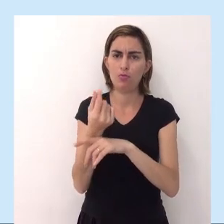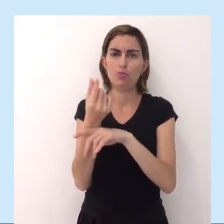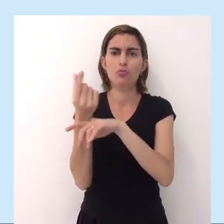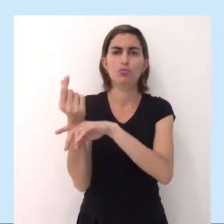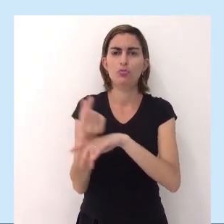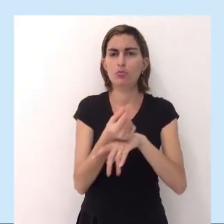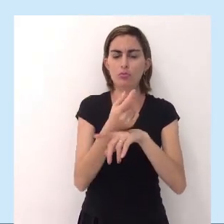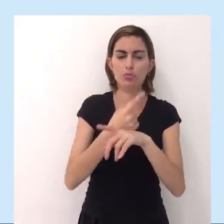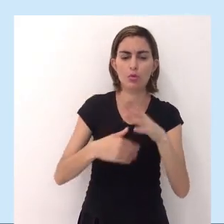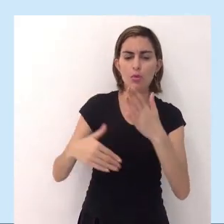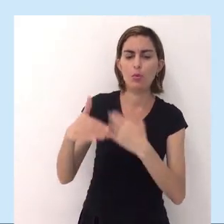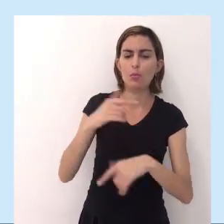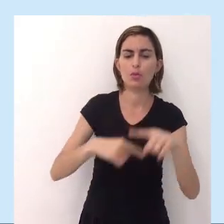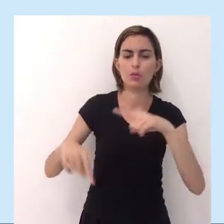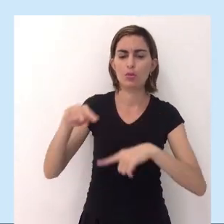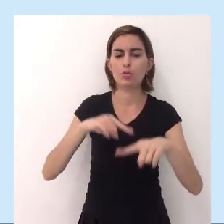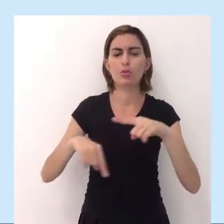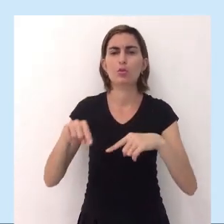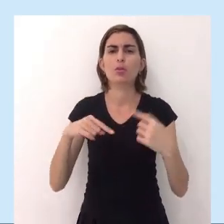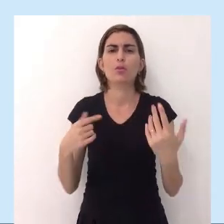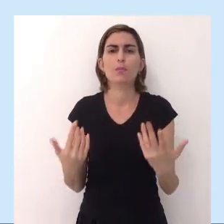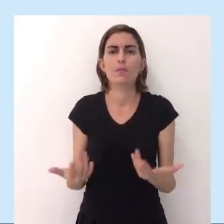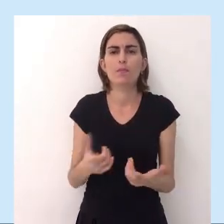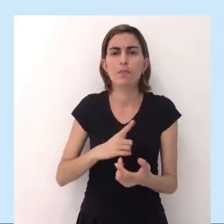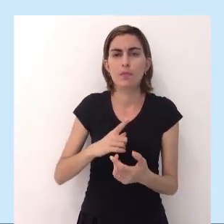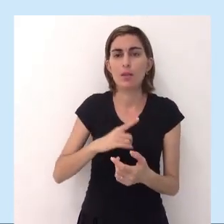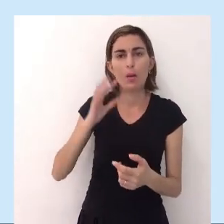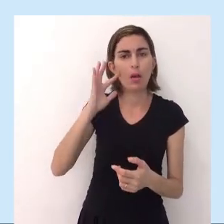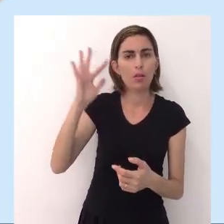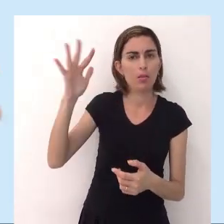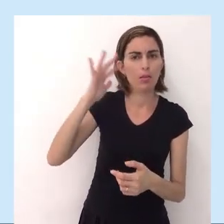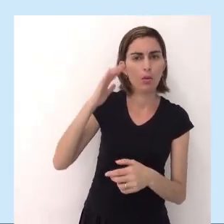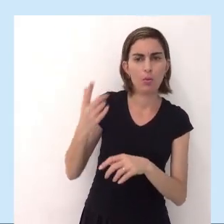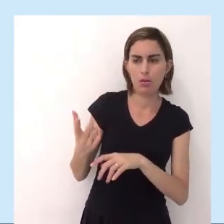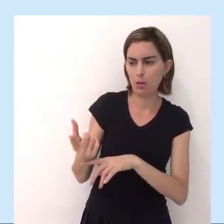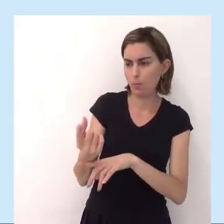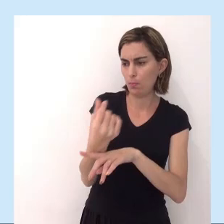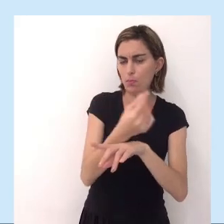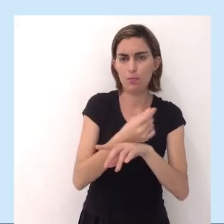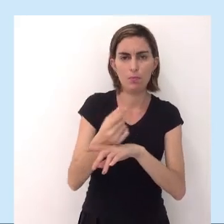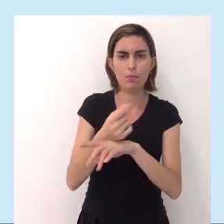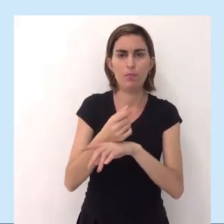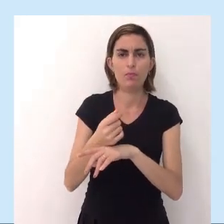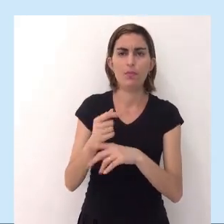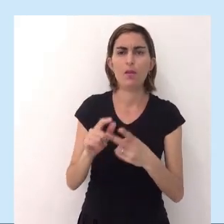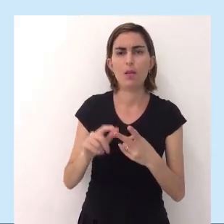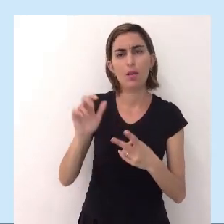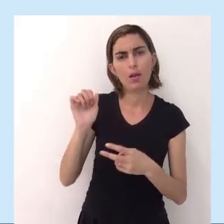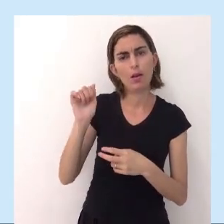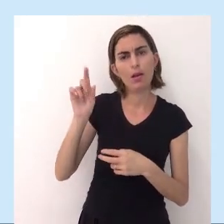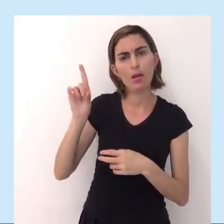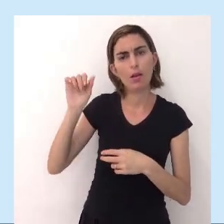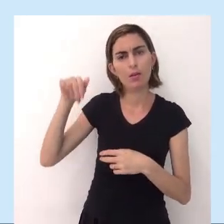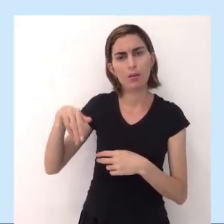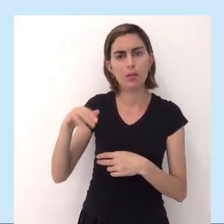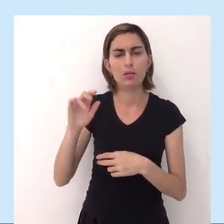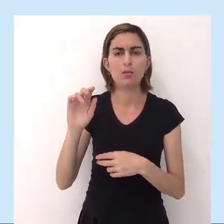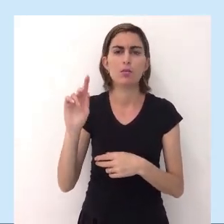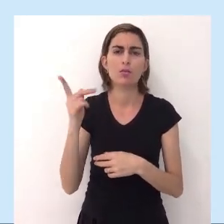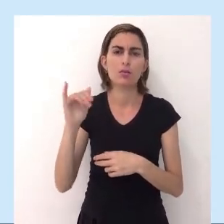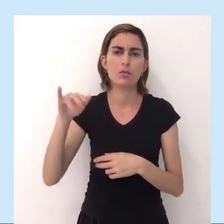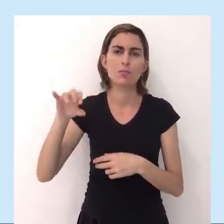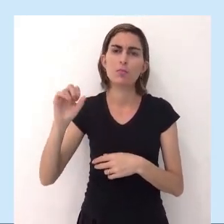capitalismo, começam a desenvolver teorias capitalistas, né? A gente vai ver o Adam Smith, né? Que a gente já viu em outras aulas